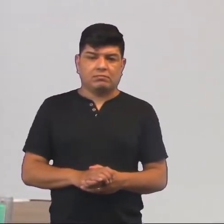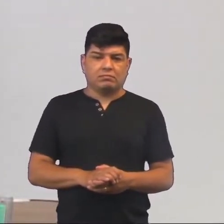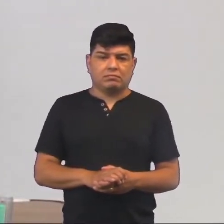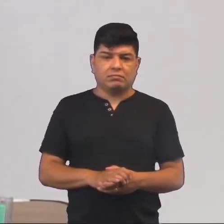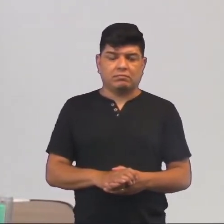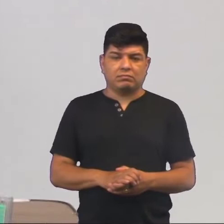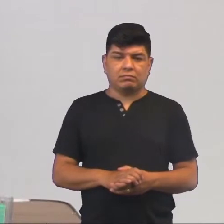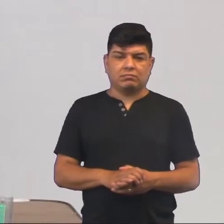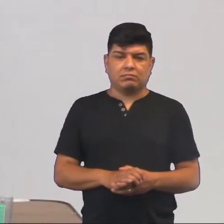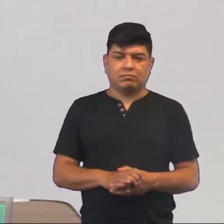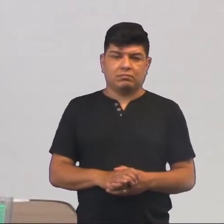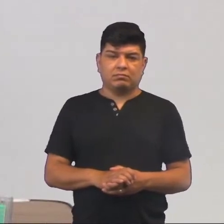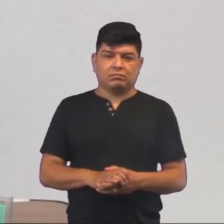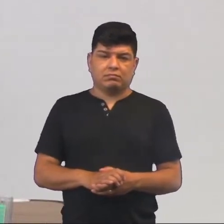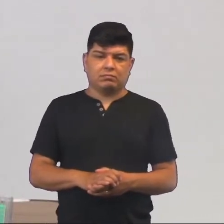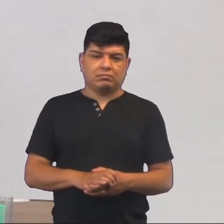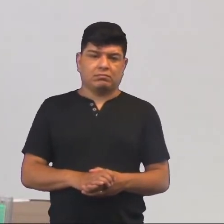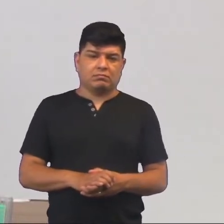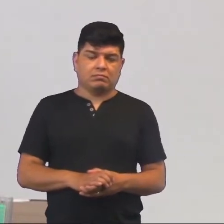colocar aqui uma fitinha